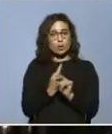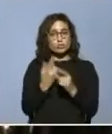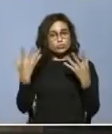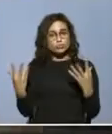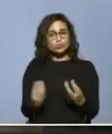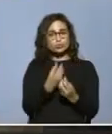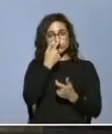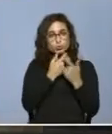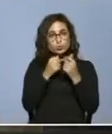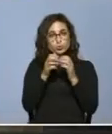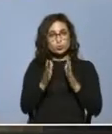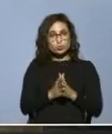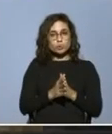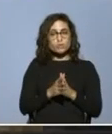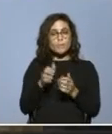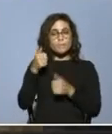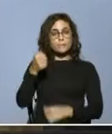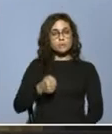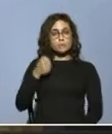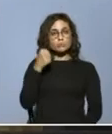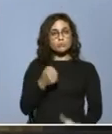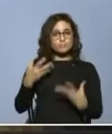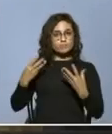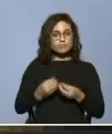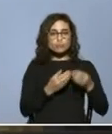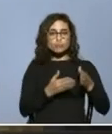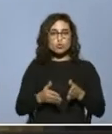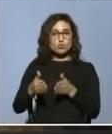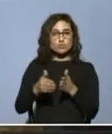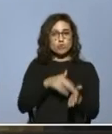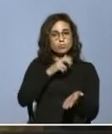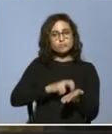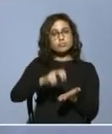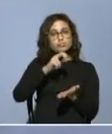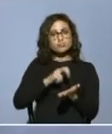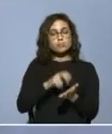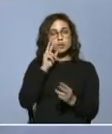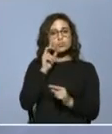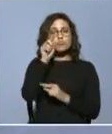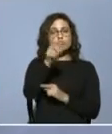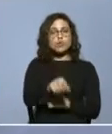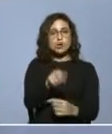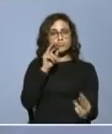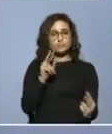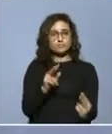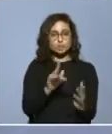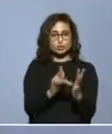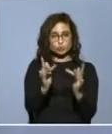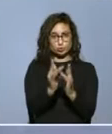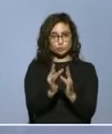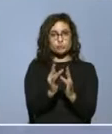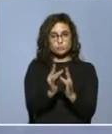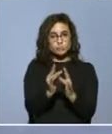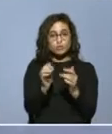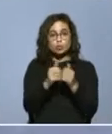que, seguindo os pastores, caminhou para encontrar Jesus menino. E ainda todos os presentes que os